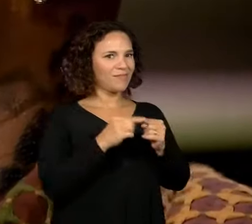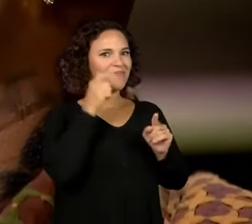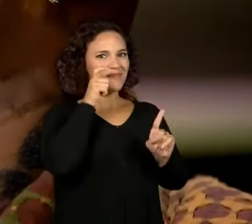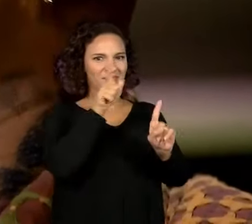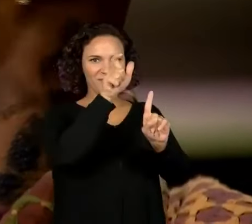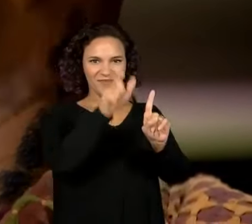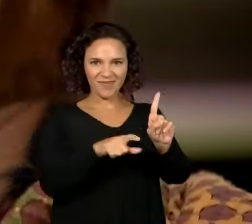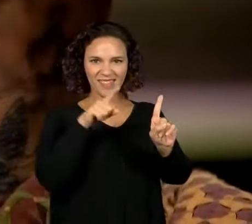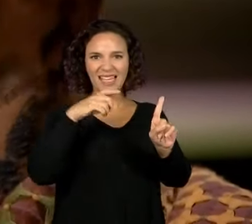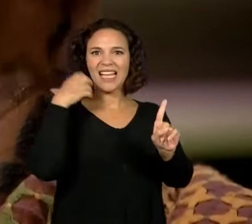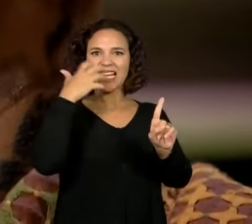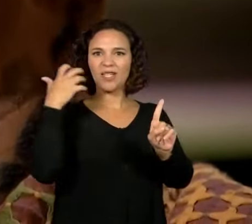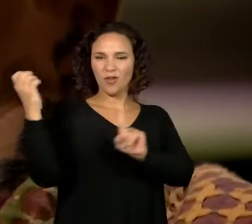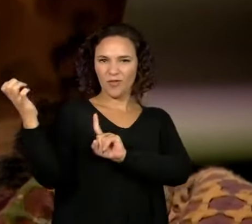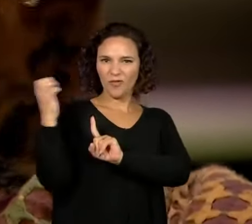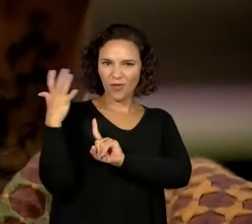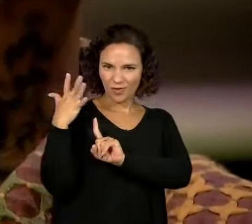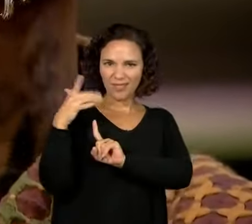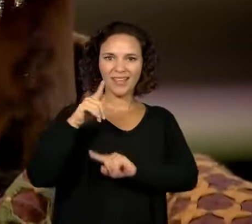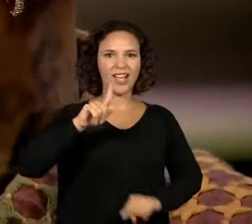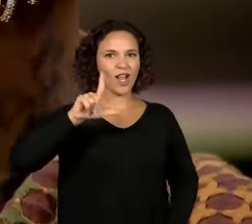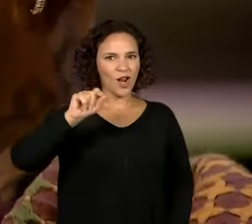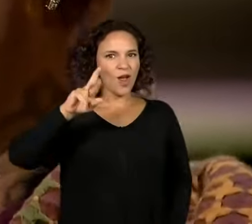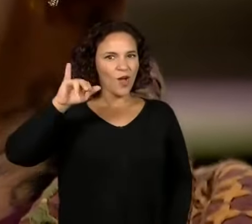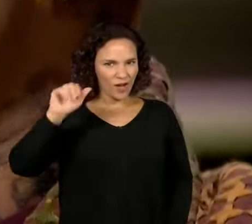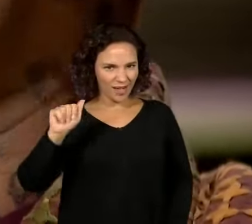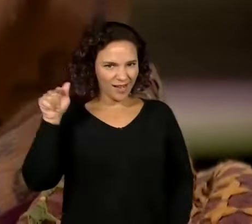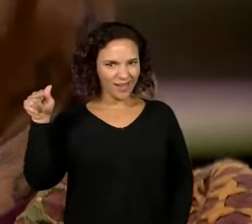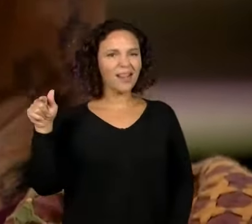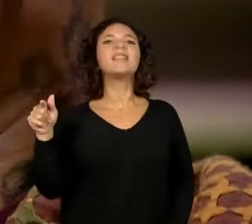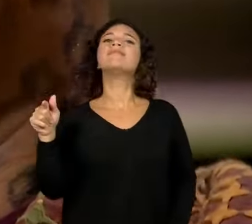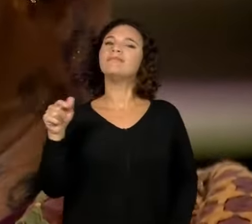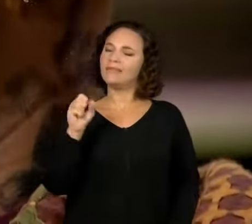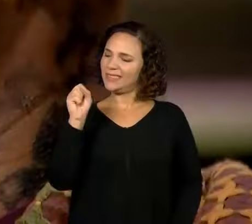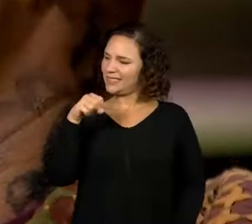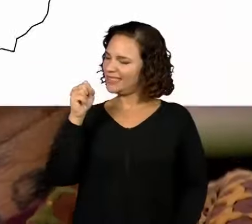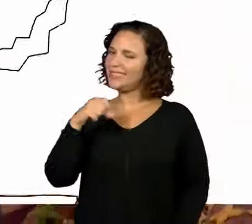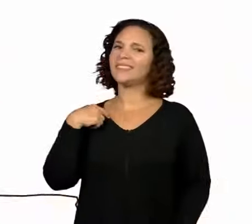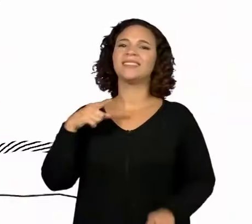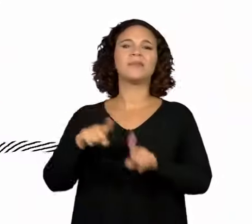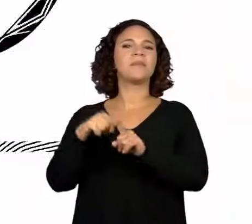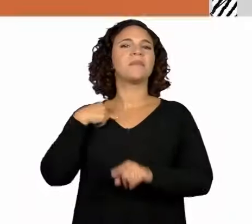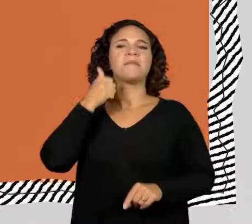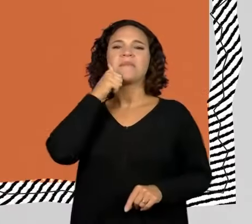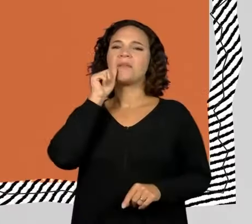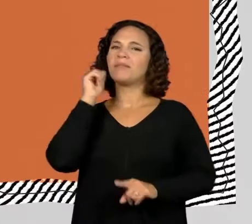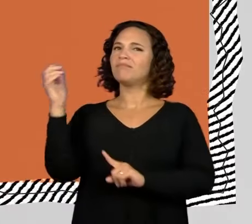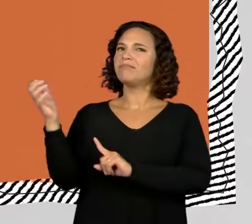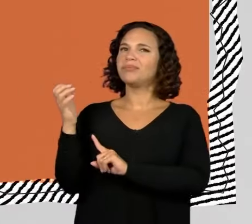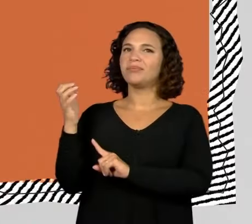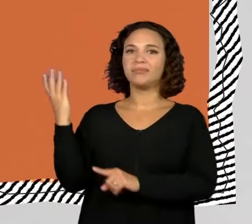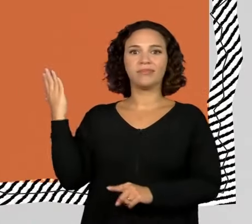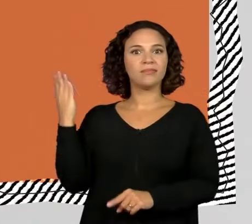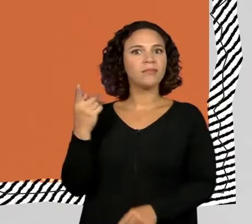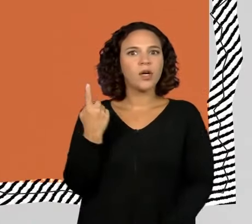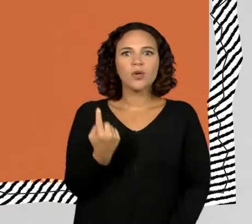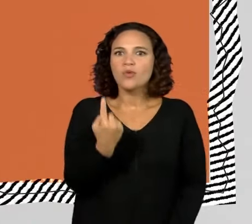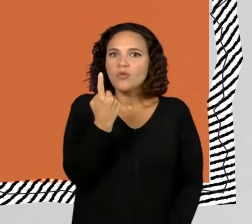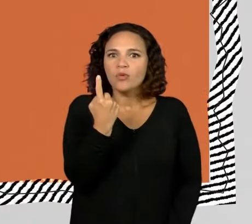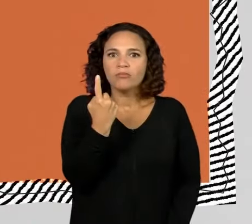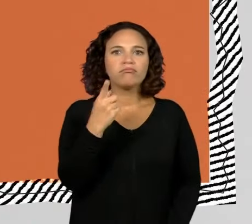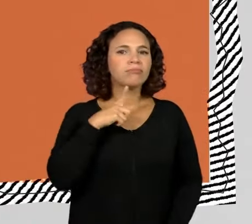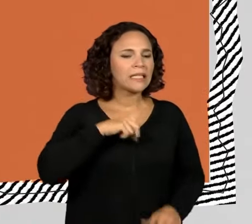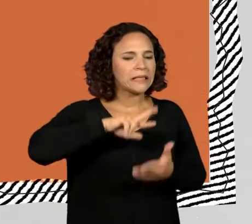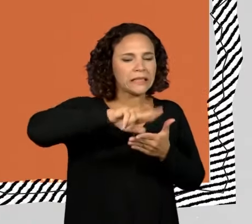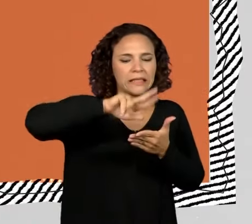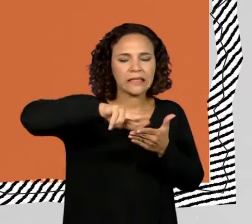tem a ver Glória gor teve uma participação literal na minha vida minha mãe Gina Garcia e nunca foi uma cantora de uma gig só sempre teve